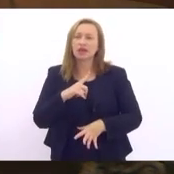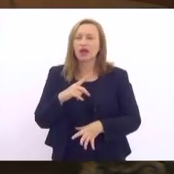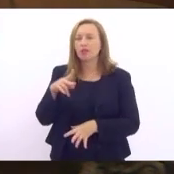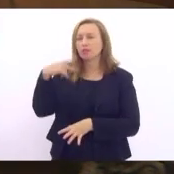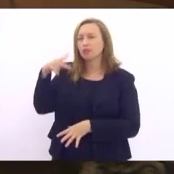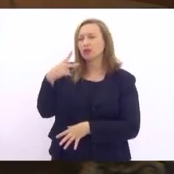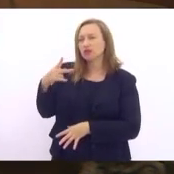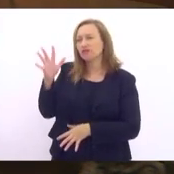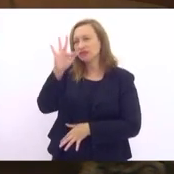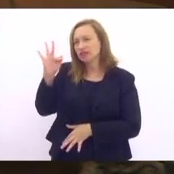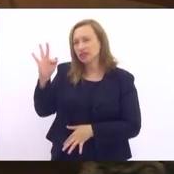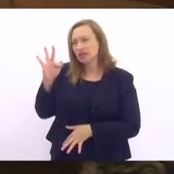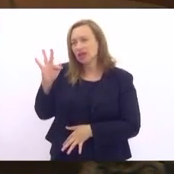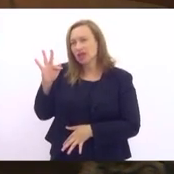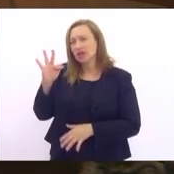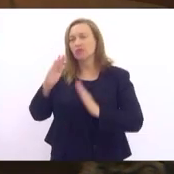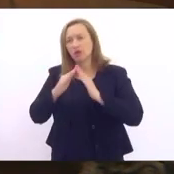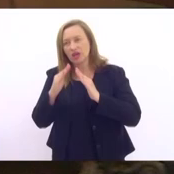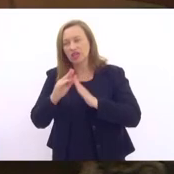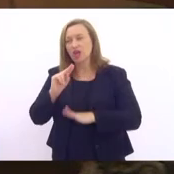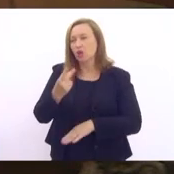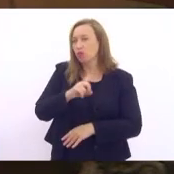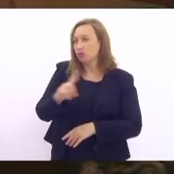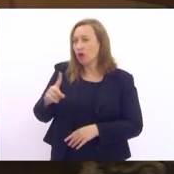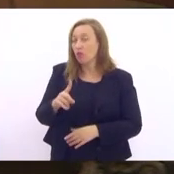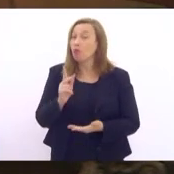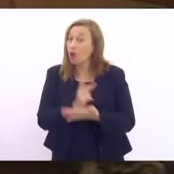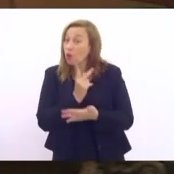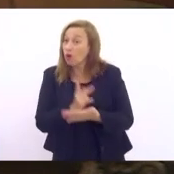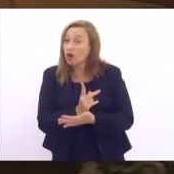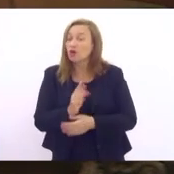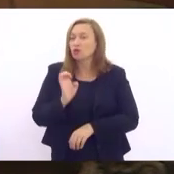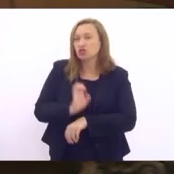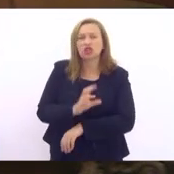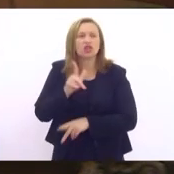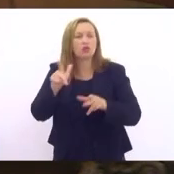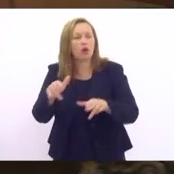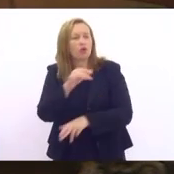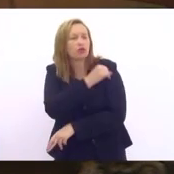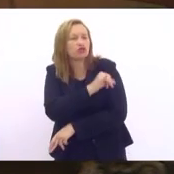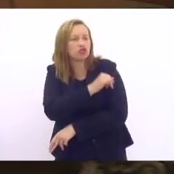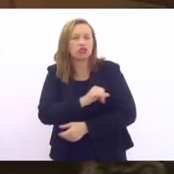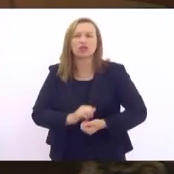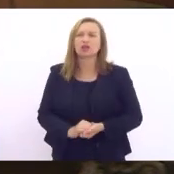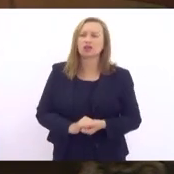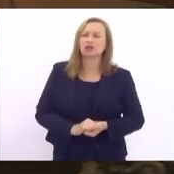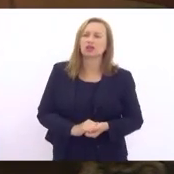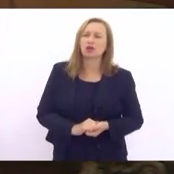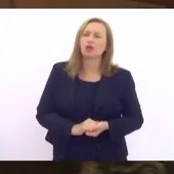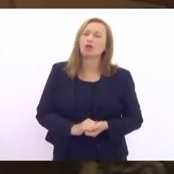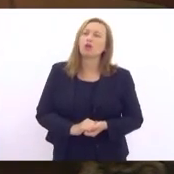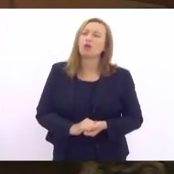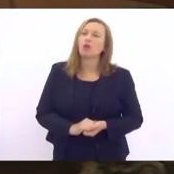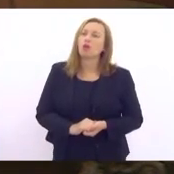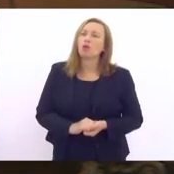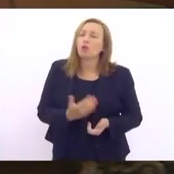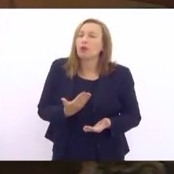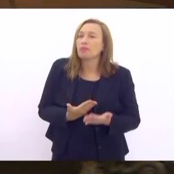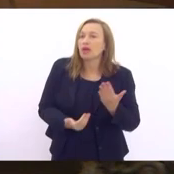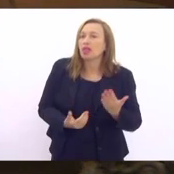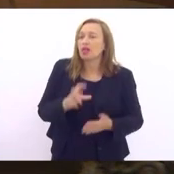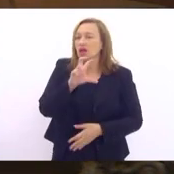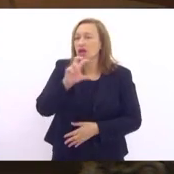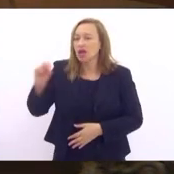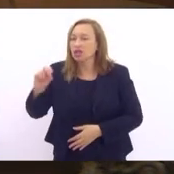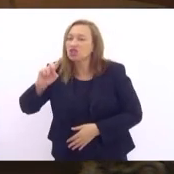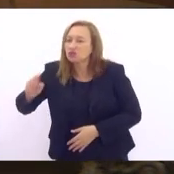erro. Um estado como o Rio de Janeiro, com déficit habitacional de 500 mil unidades, tem que ter